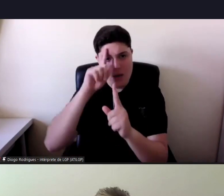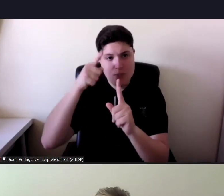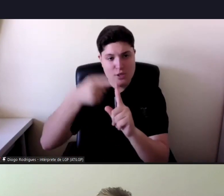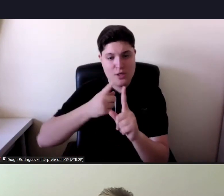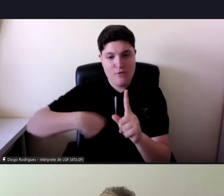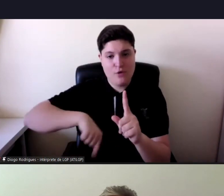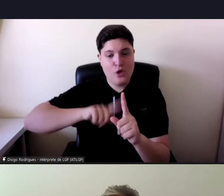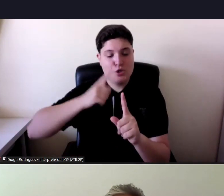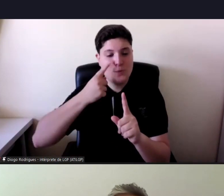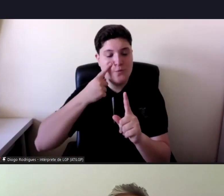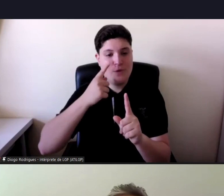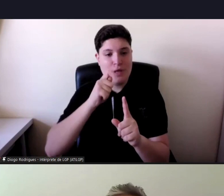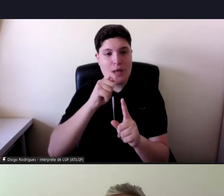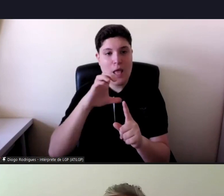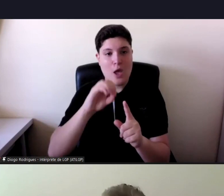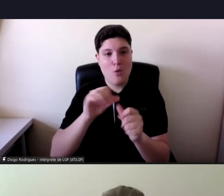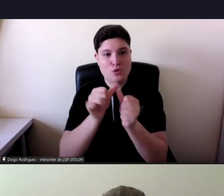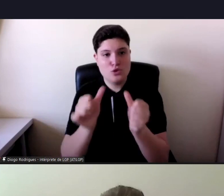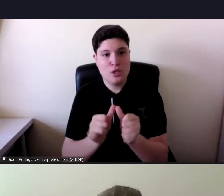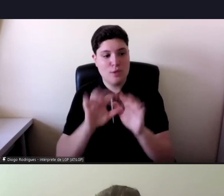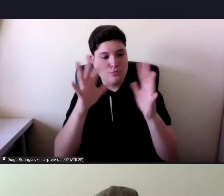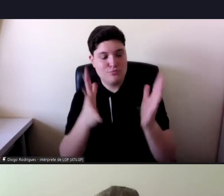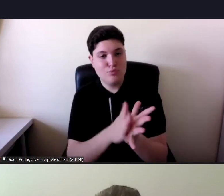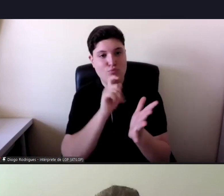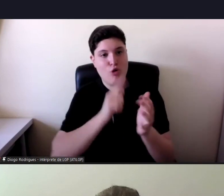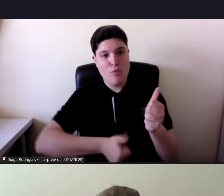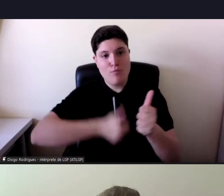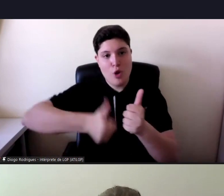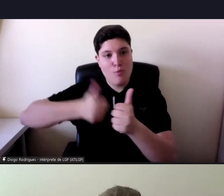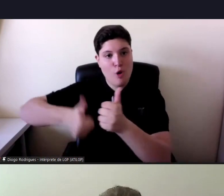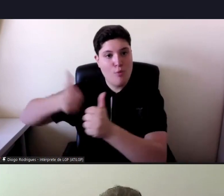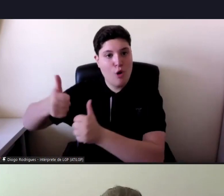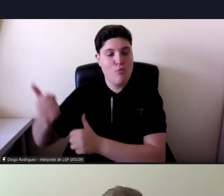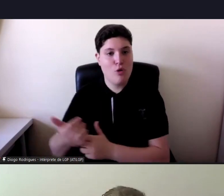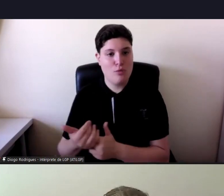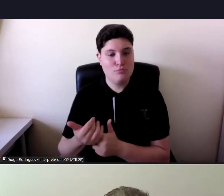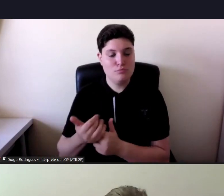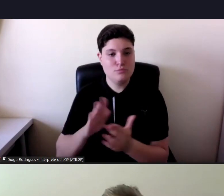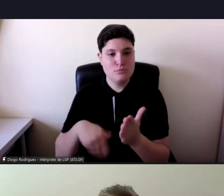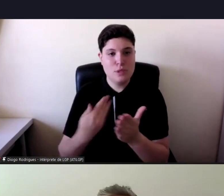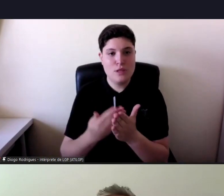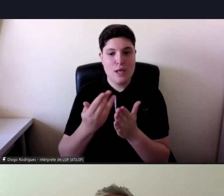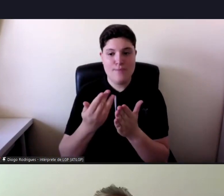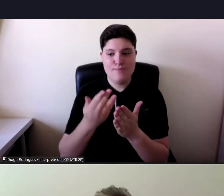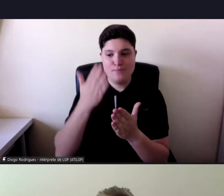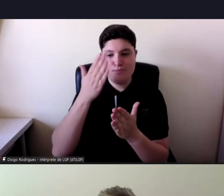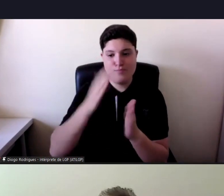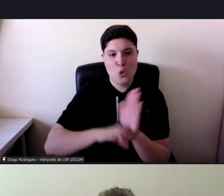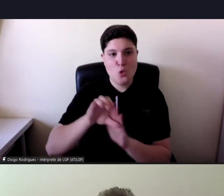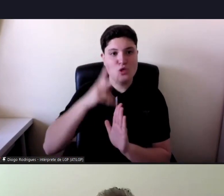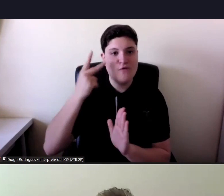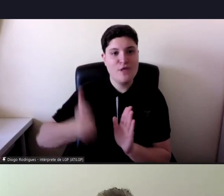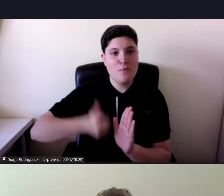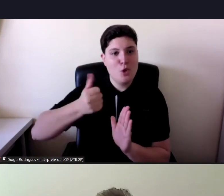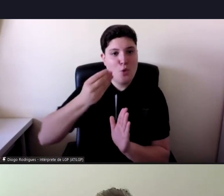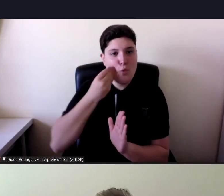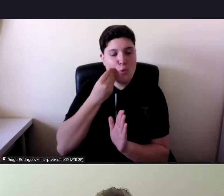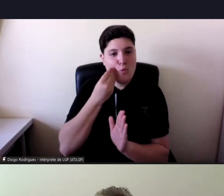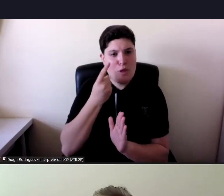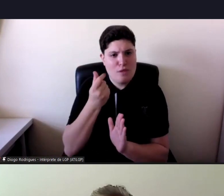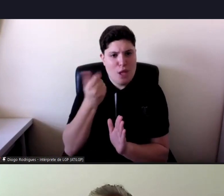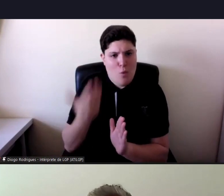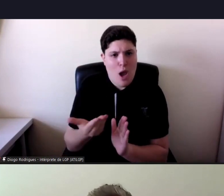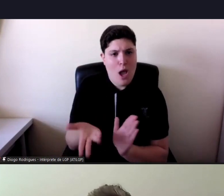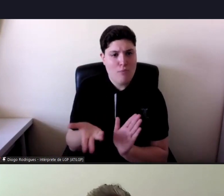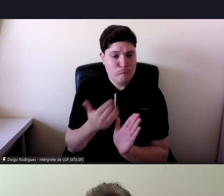e a apelar agora ao seu poder de síntese para esta primeira intervenção. Estou quase a acabar, portanto, isto dá de lei de bases do clima,